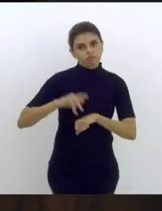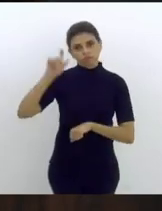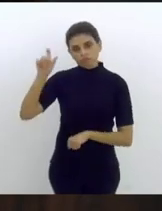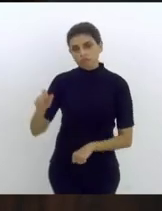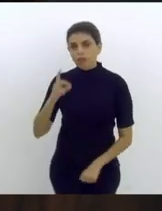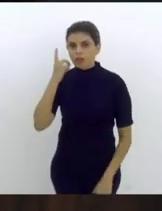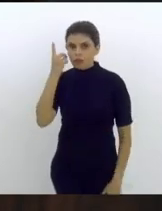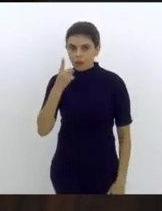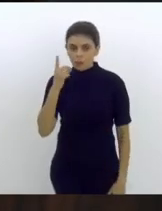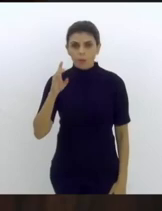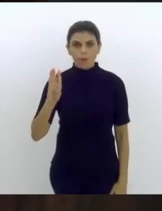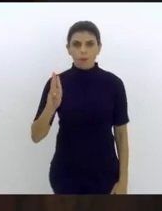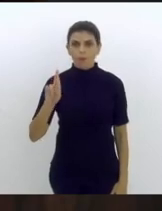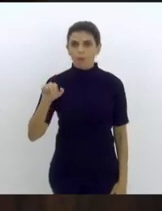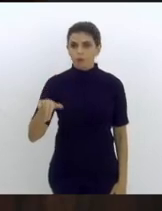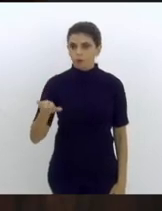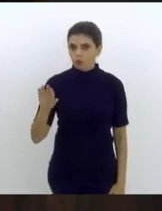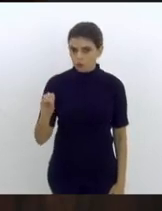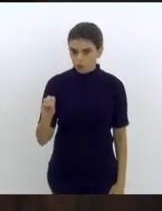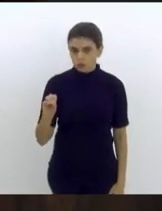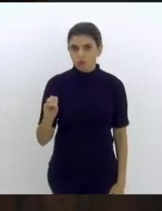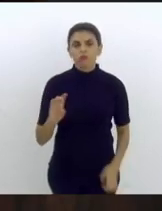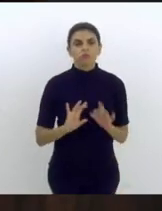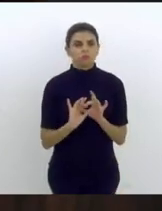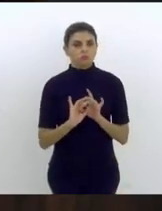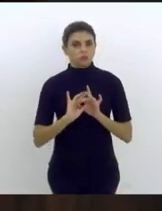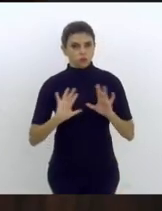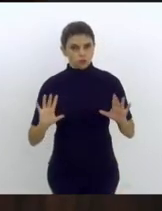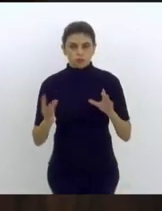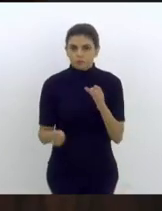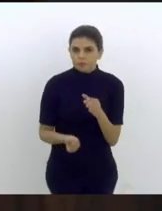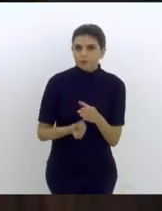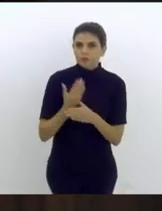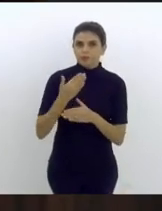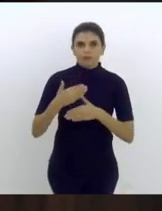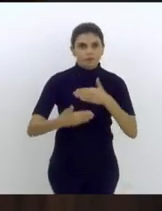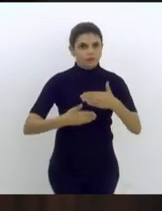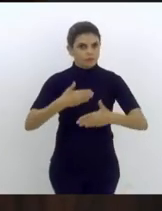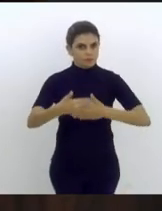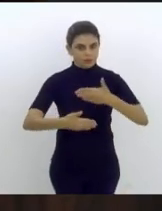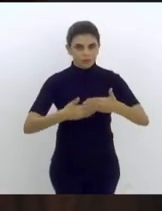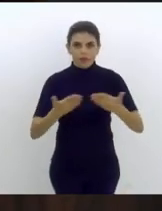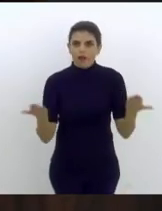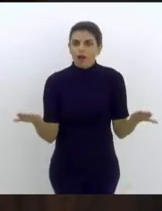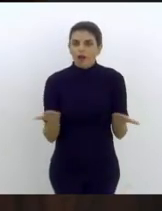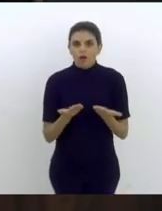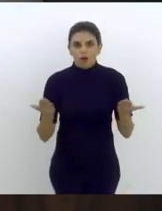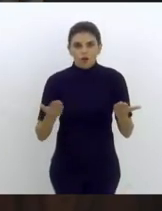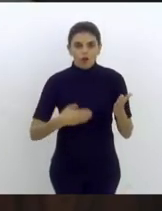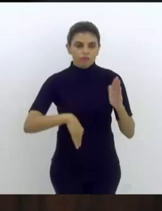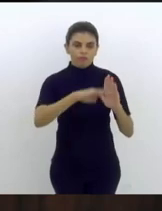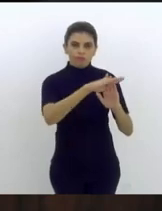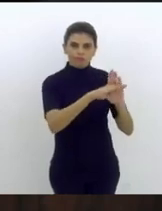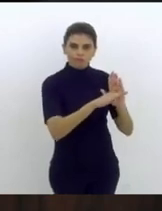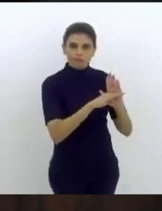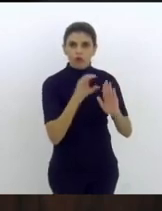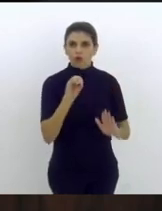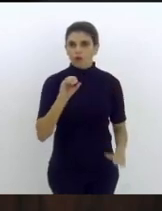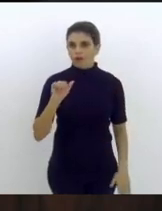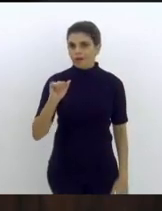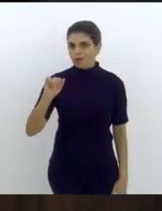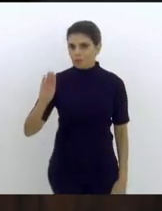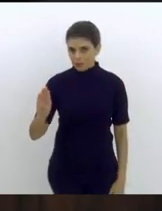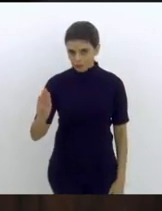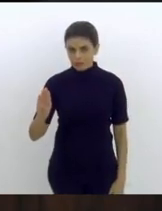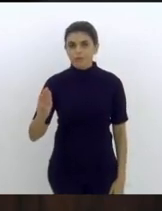deputado Bruno da widen que dispõe sobre a implantação de instalações destinadas a Ordem dos Advogados do Brasil